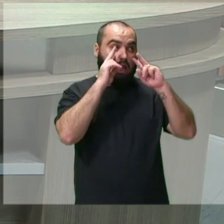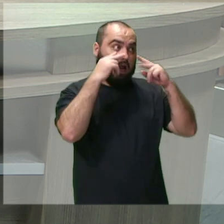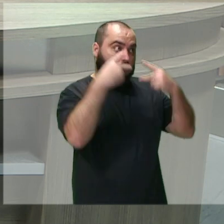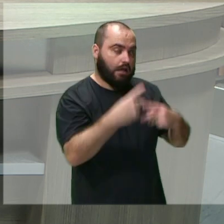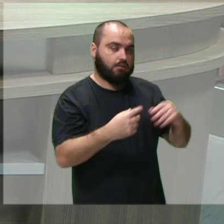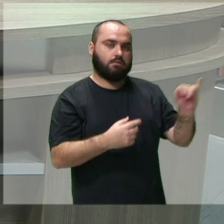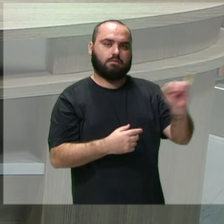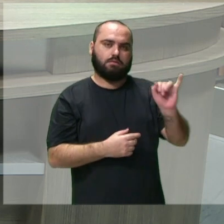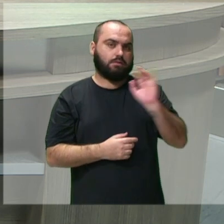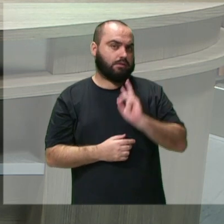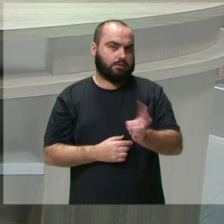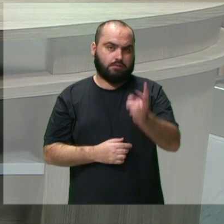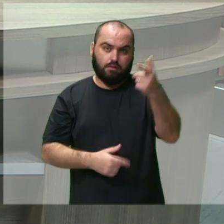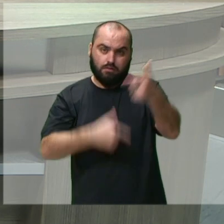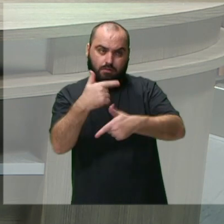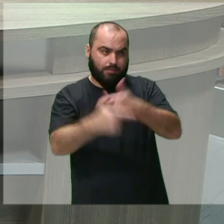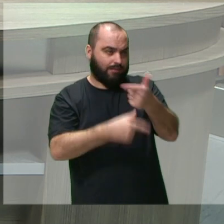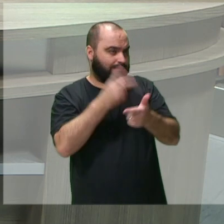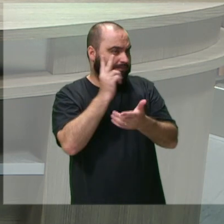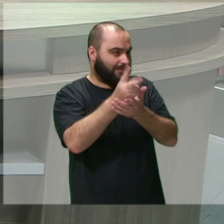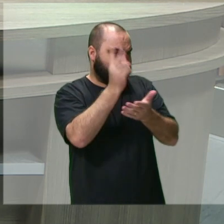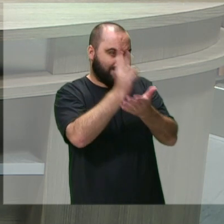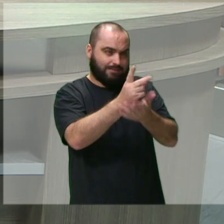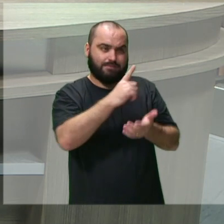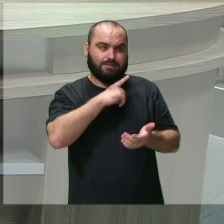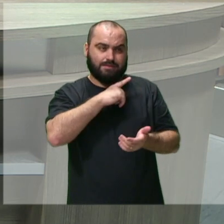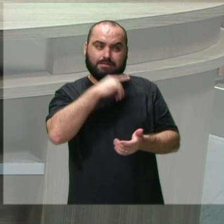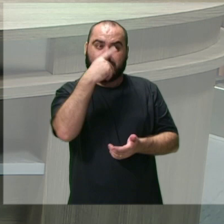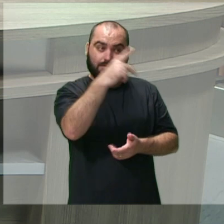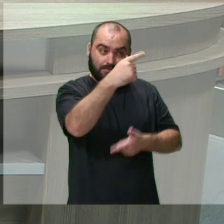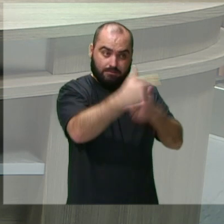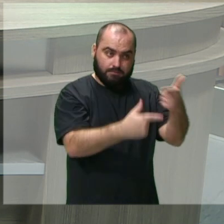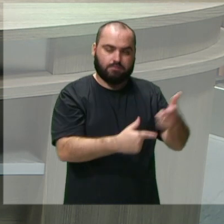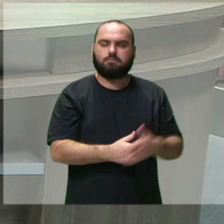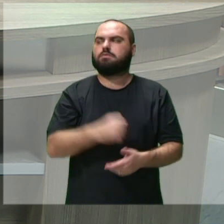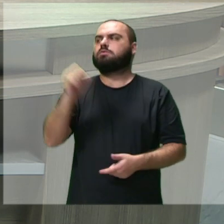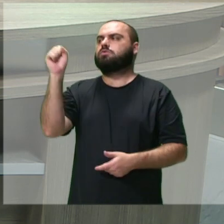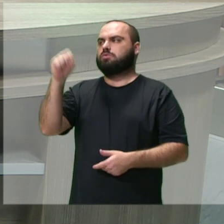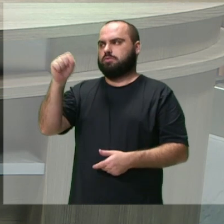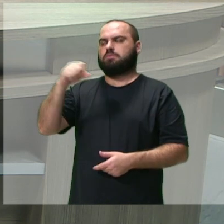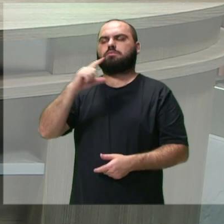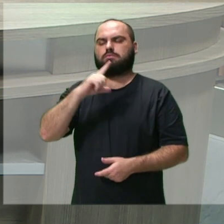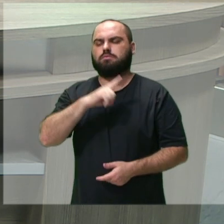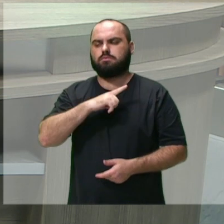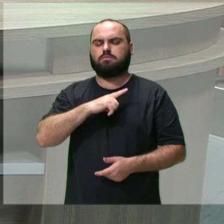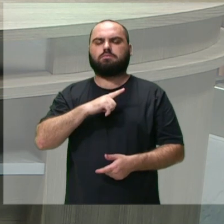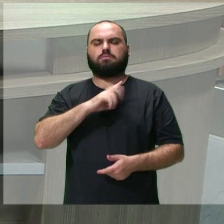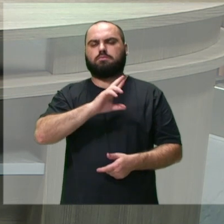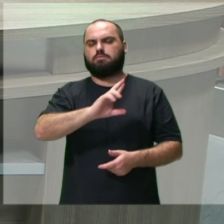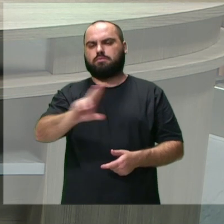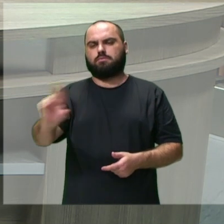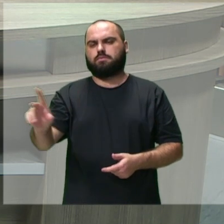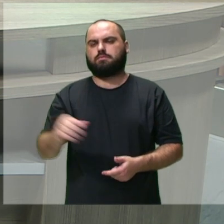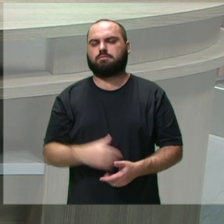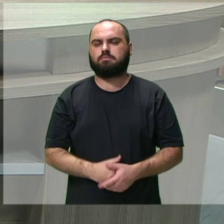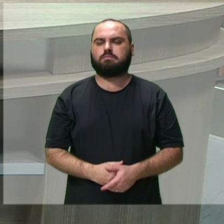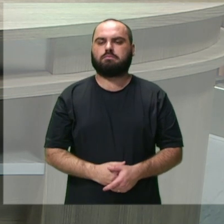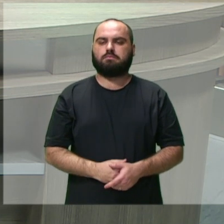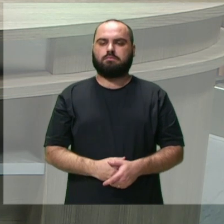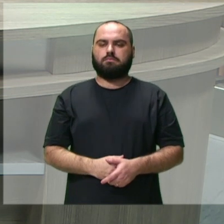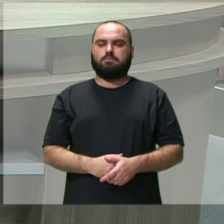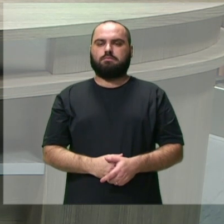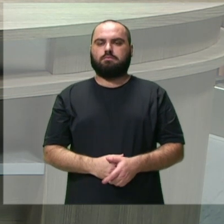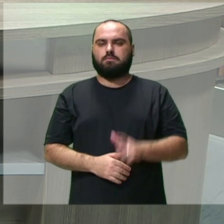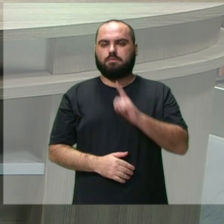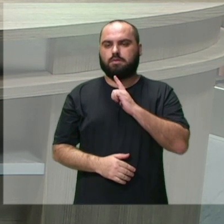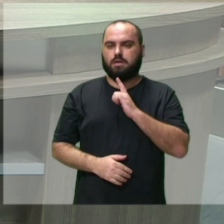são reincidentes no teu trabalho? São. Não só eles. Eu tenho aí, então, eu posso falar para ti, os